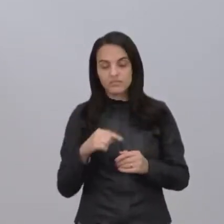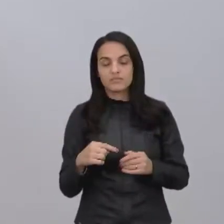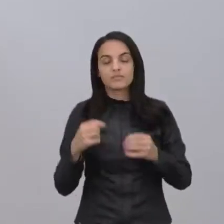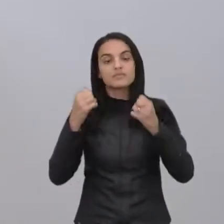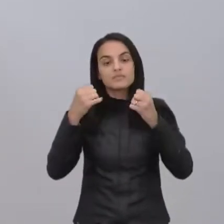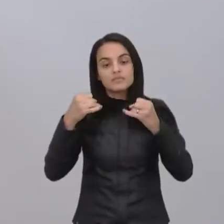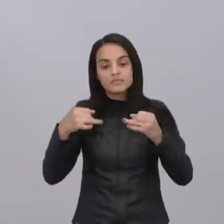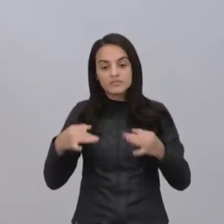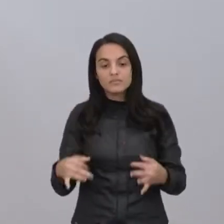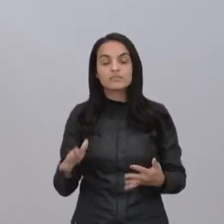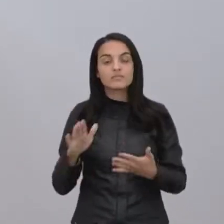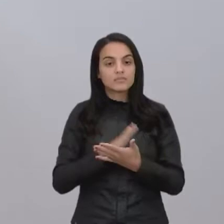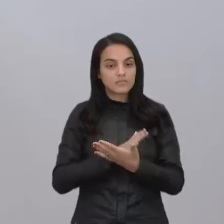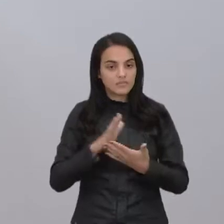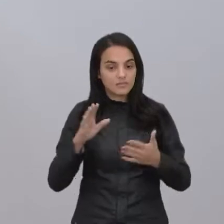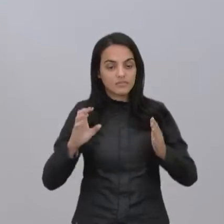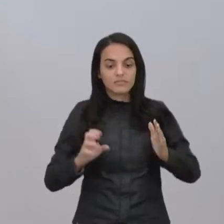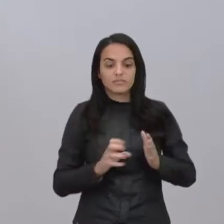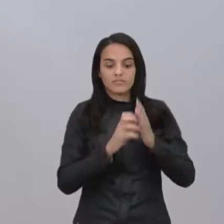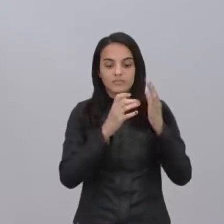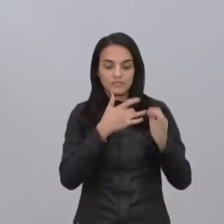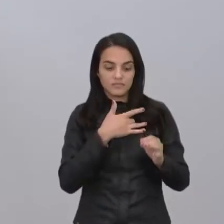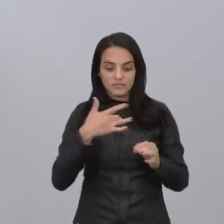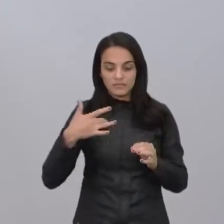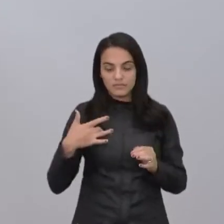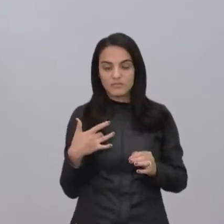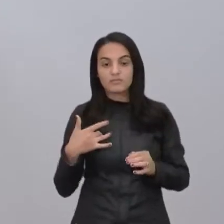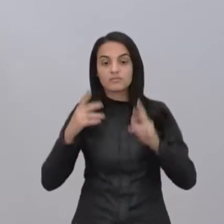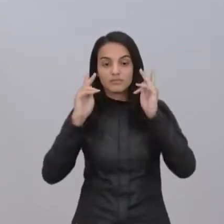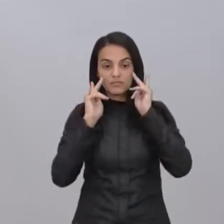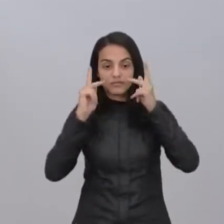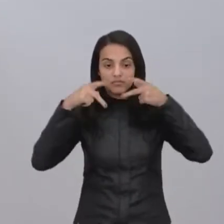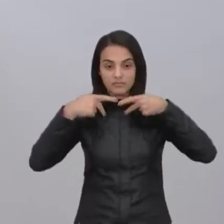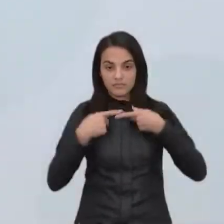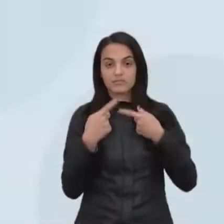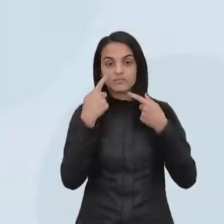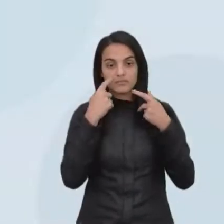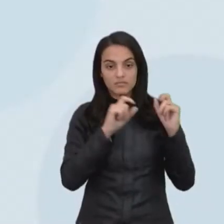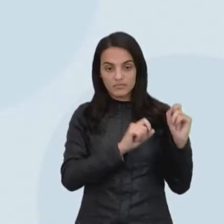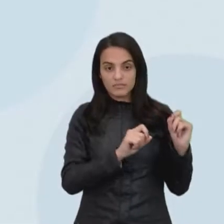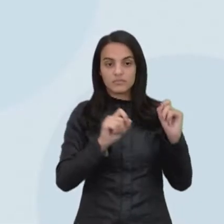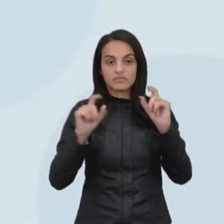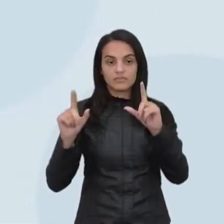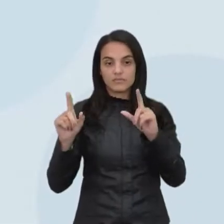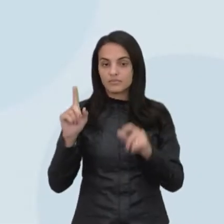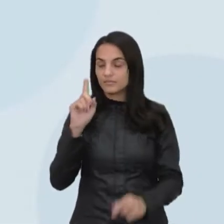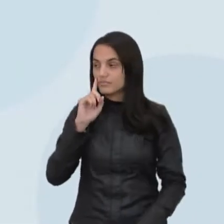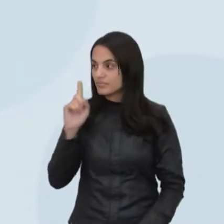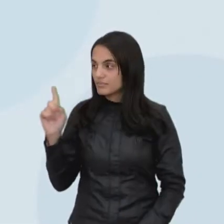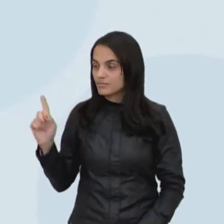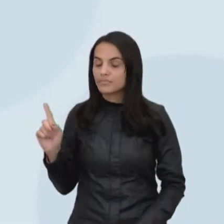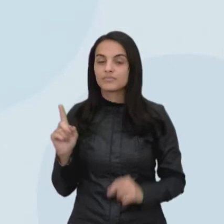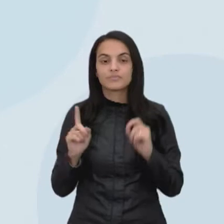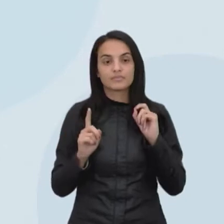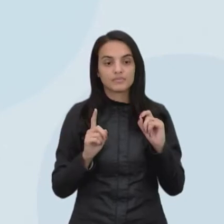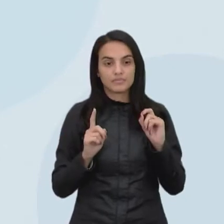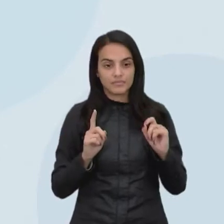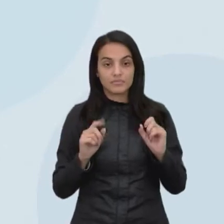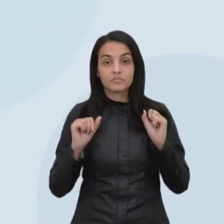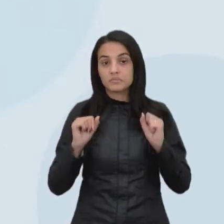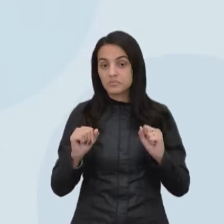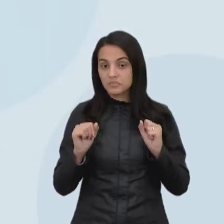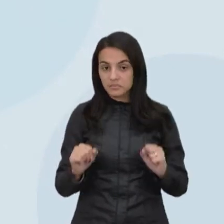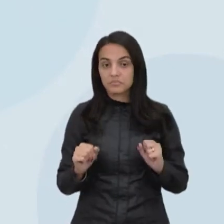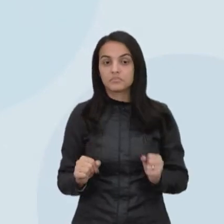ressaltar alguns efeitos na saúde humana que está aparecendo aí na tela para vocês. Esses efeitos, eles podem